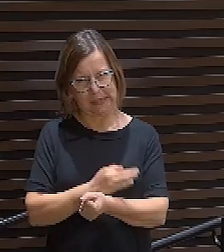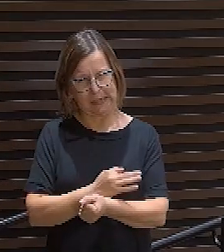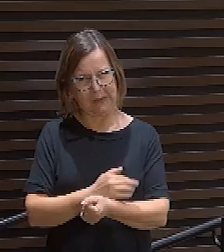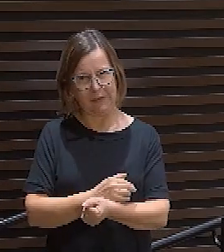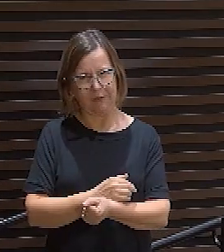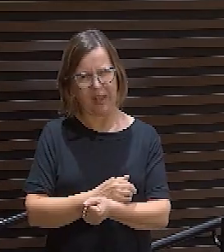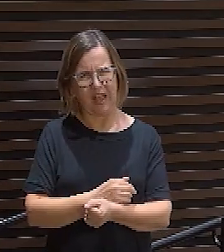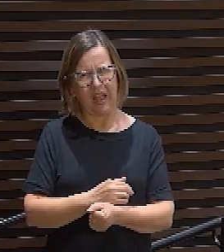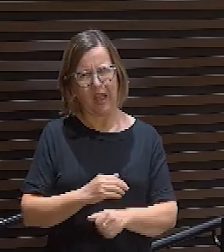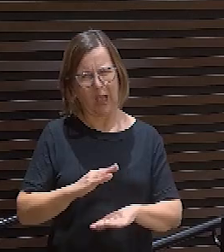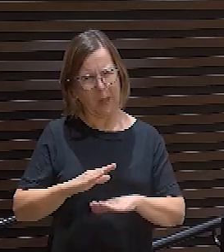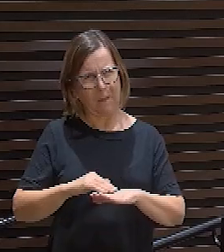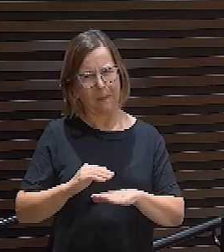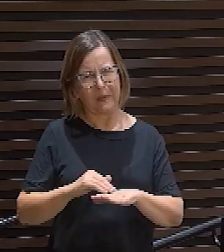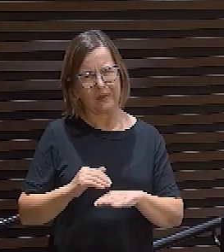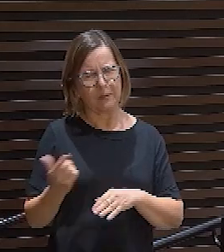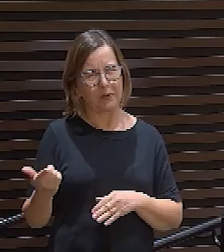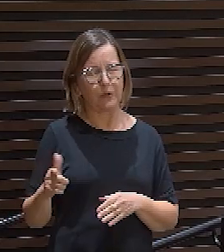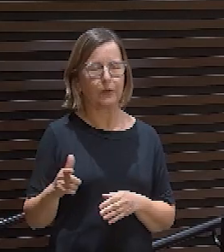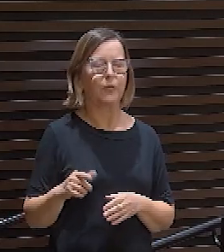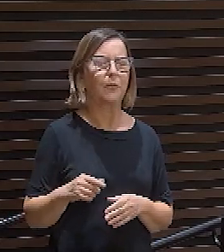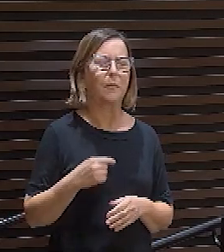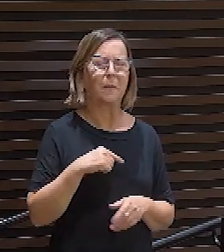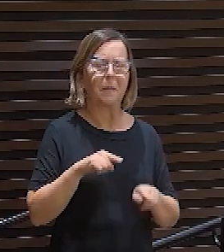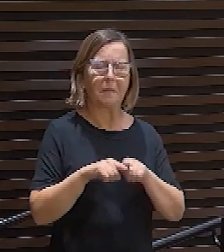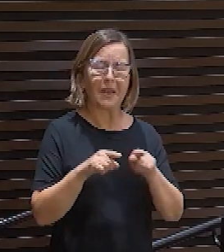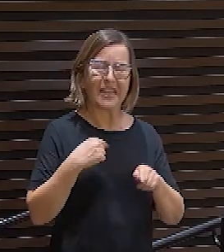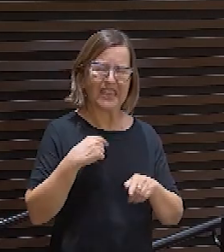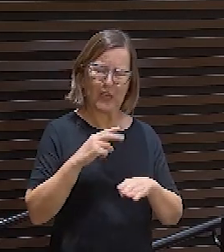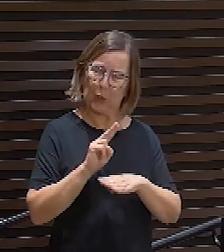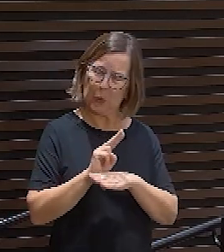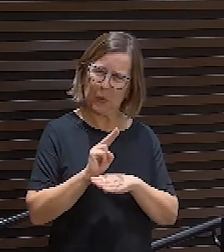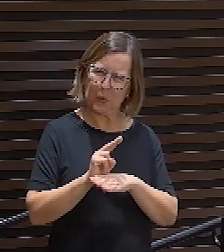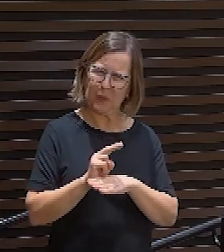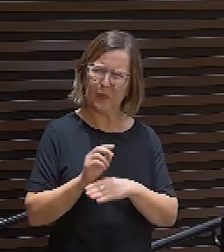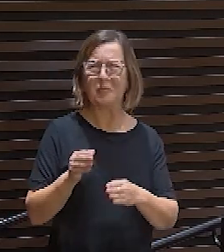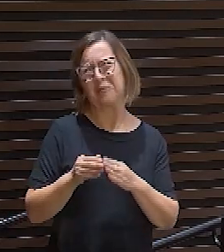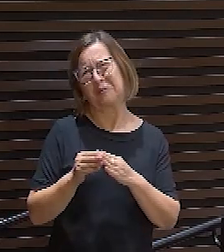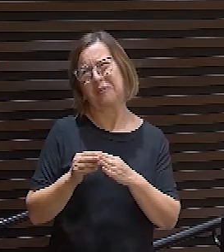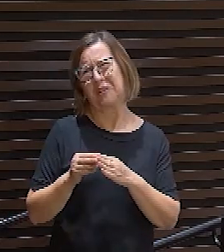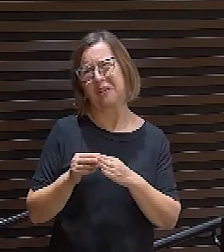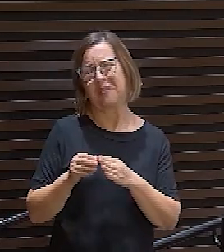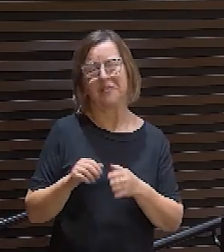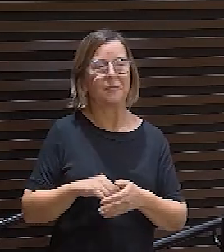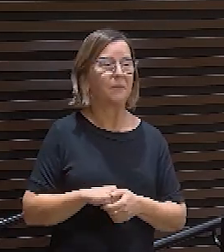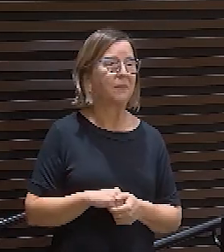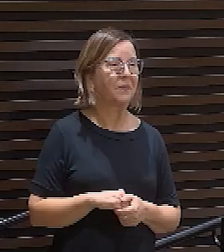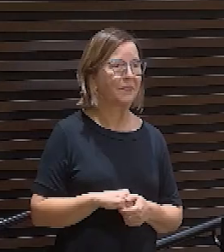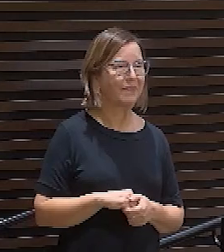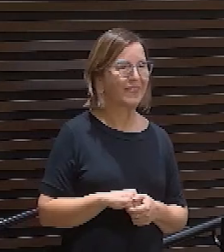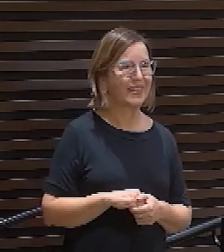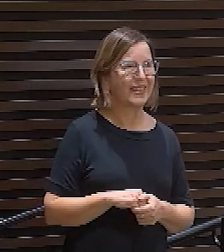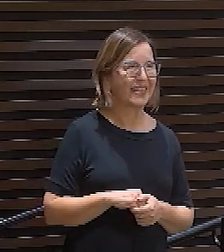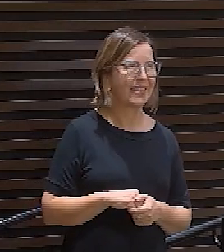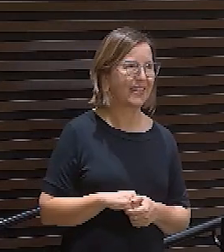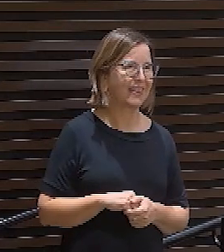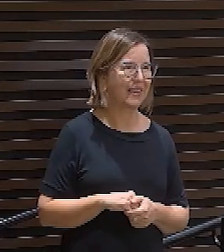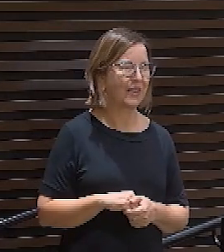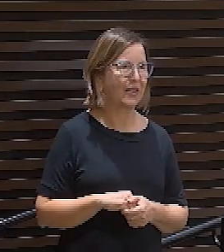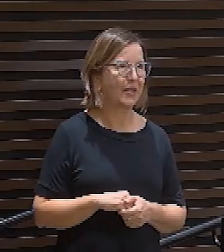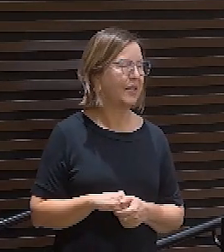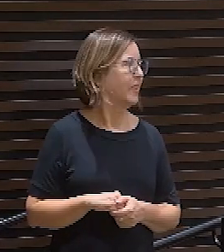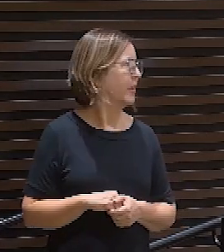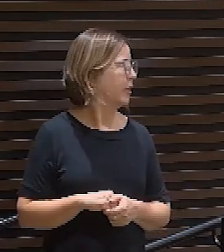ele de novo, você lida com ele, mas eu vou cuidar, tá bom? Quebra essa para mim, pai. Aí Deus olha para Jesus e fala, você é meu filho